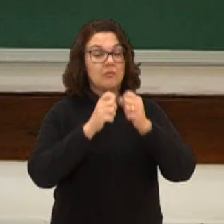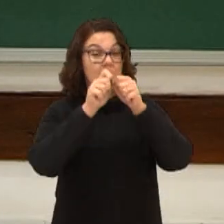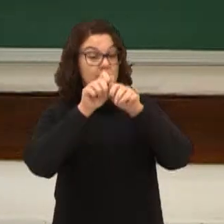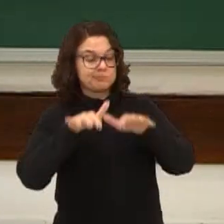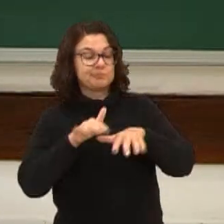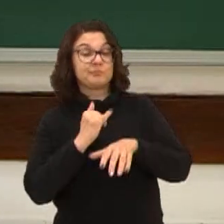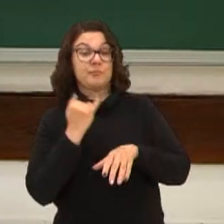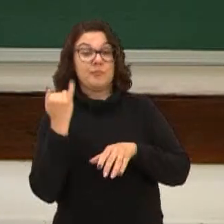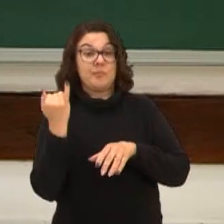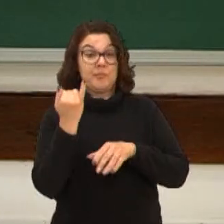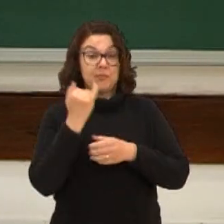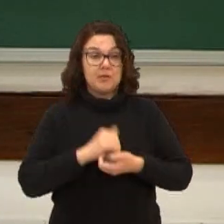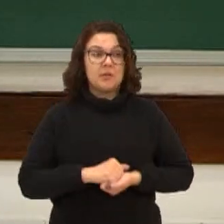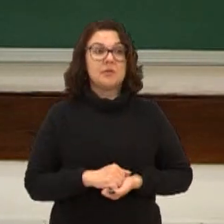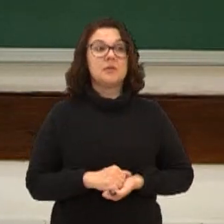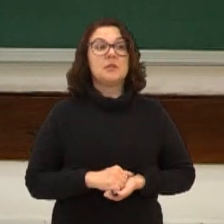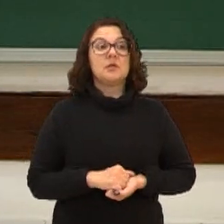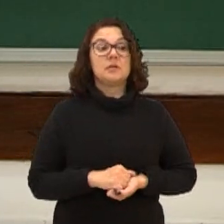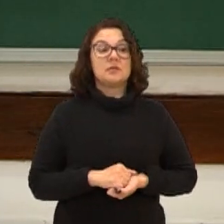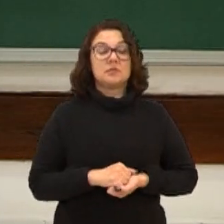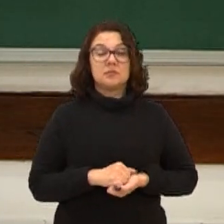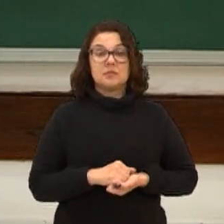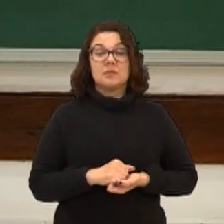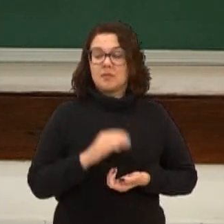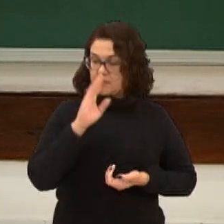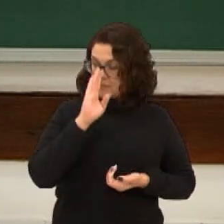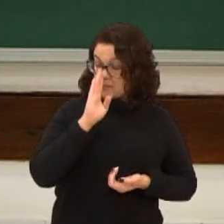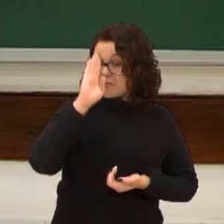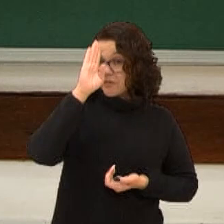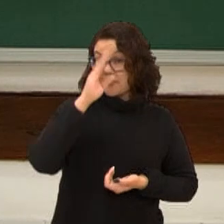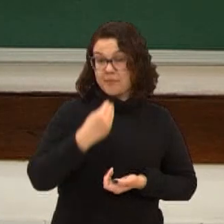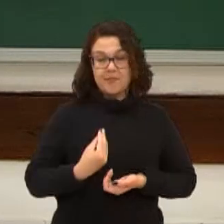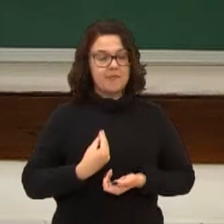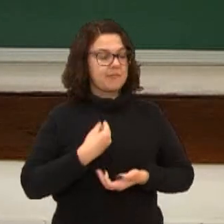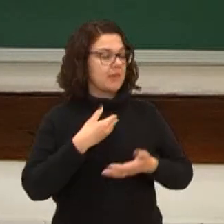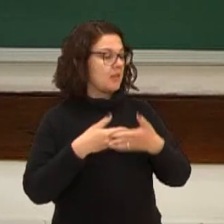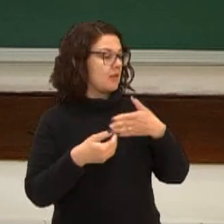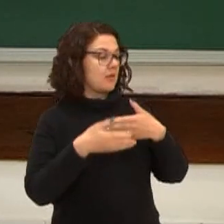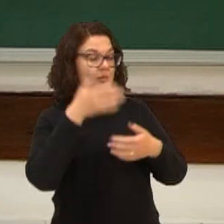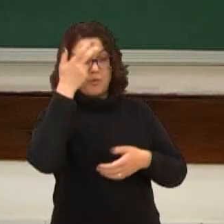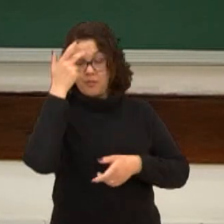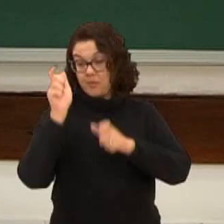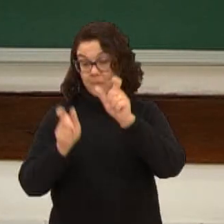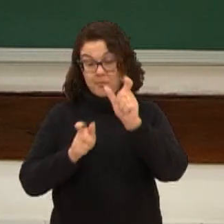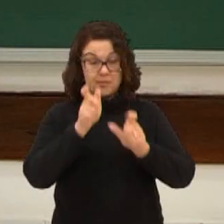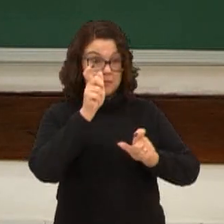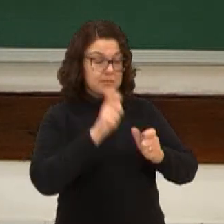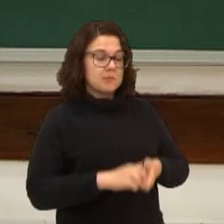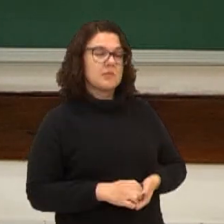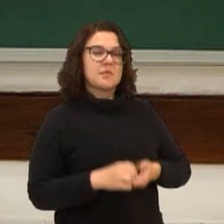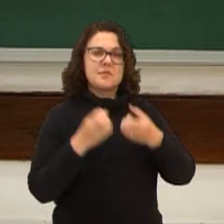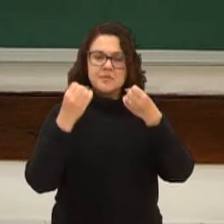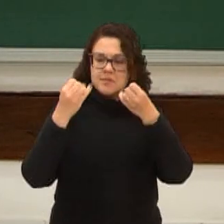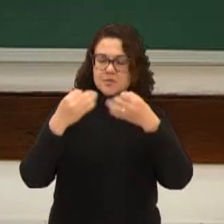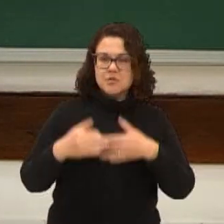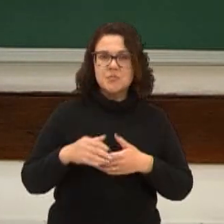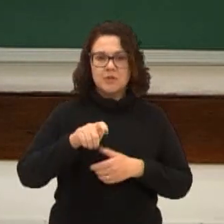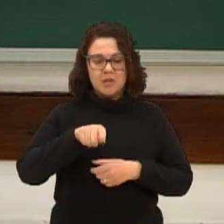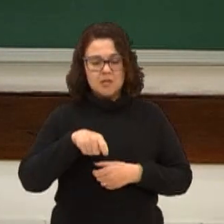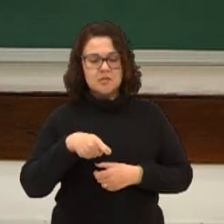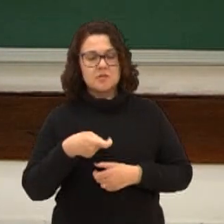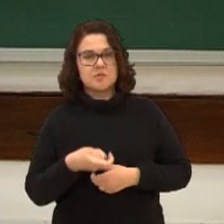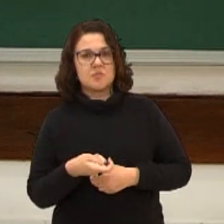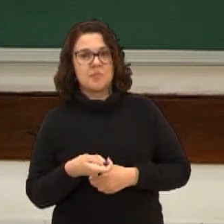tão importante, né, primordial na vida de qualquer ser humano, né, fala ali que